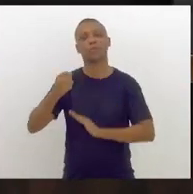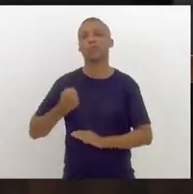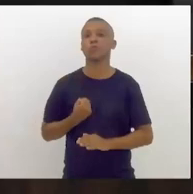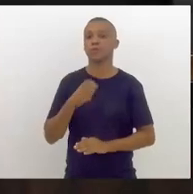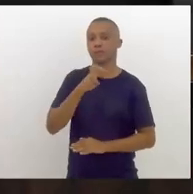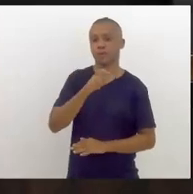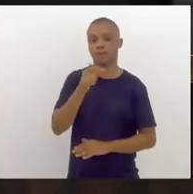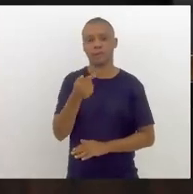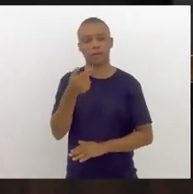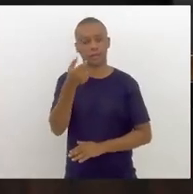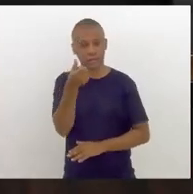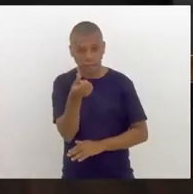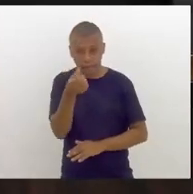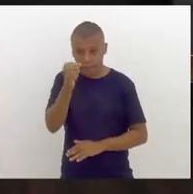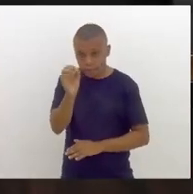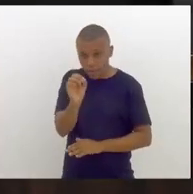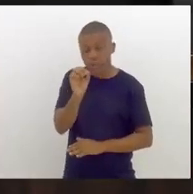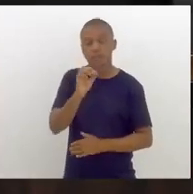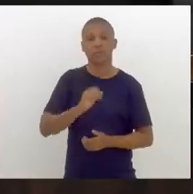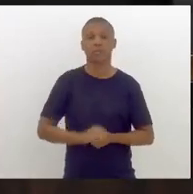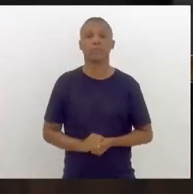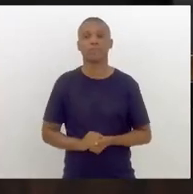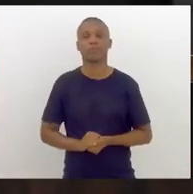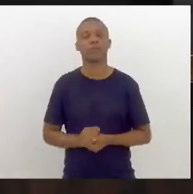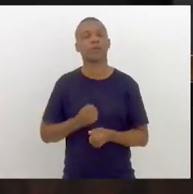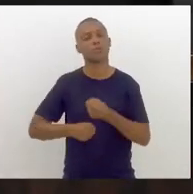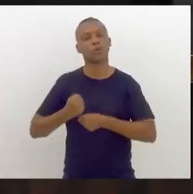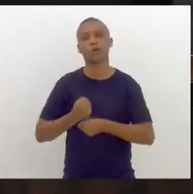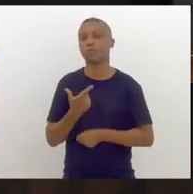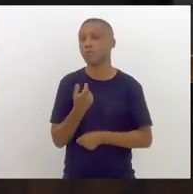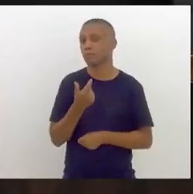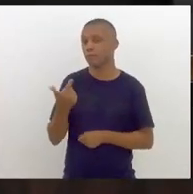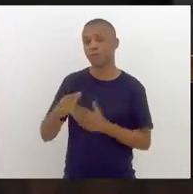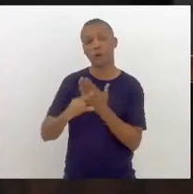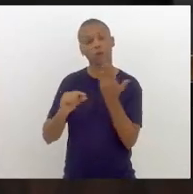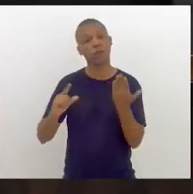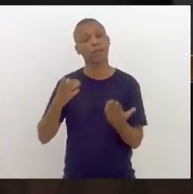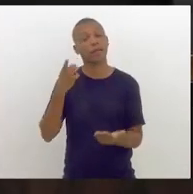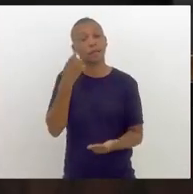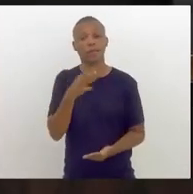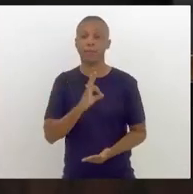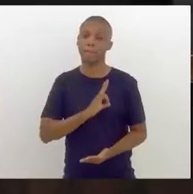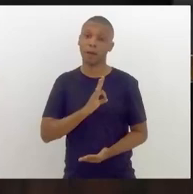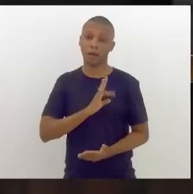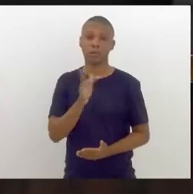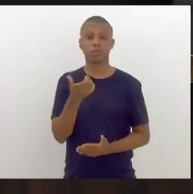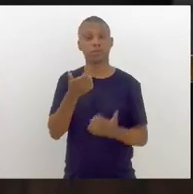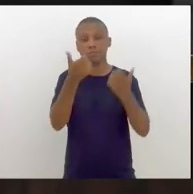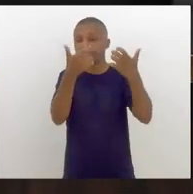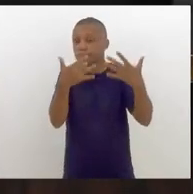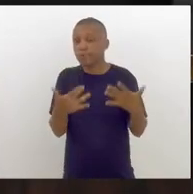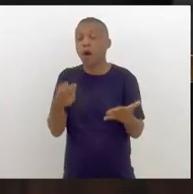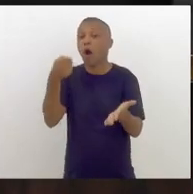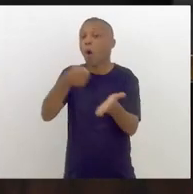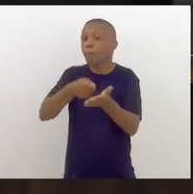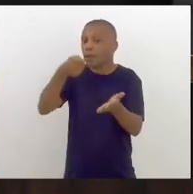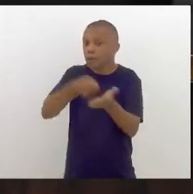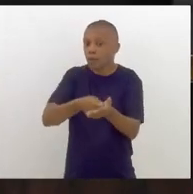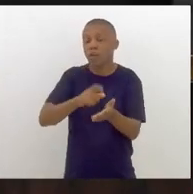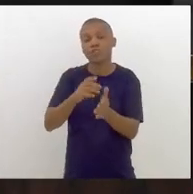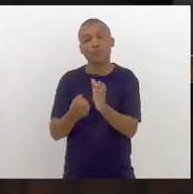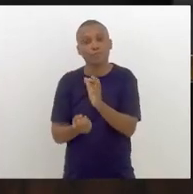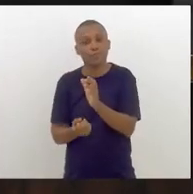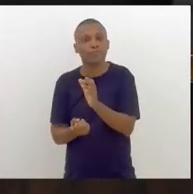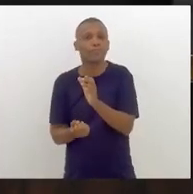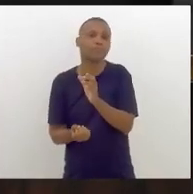5760 de 22 de autoria da deputada Marta Rocha que dispõe sobre a obrigatoriedade de